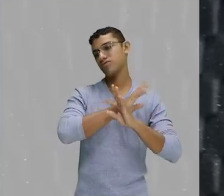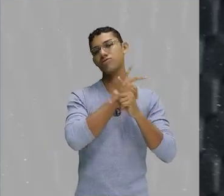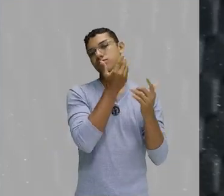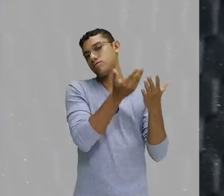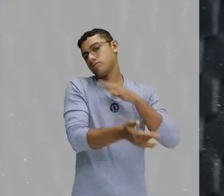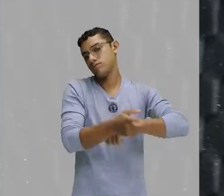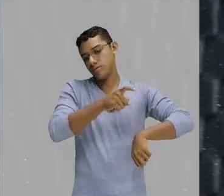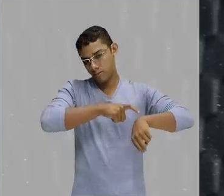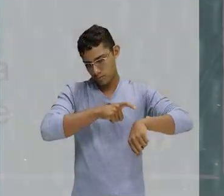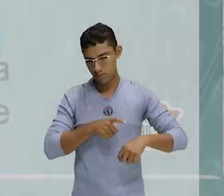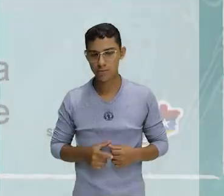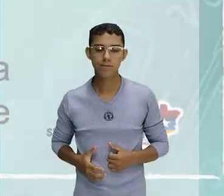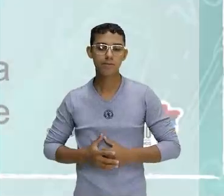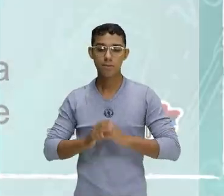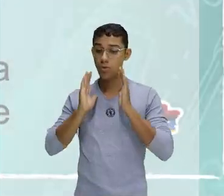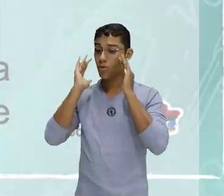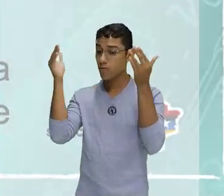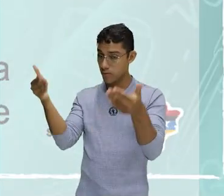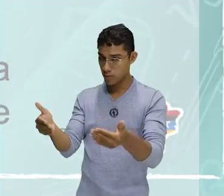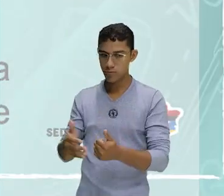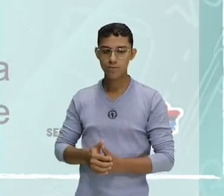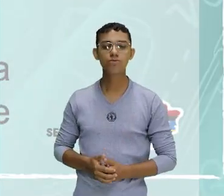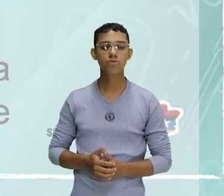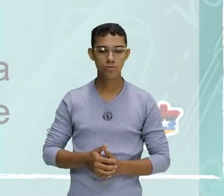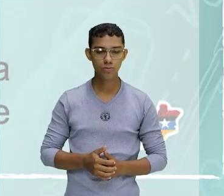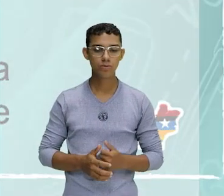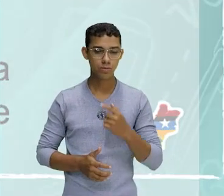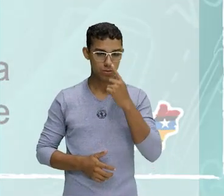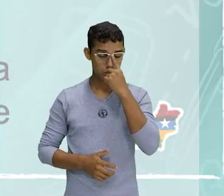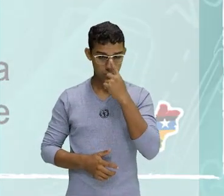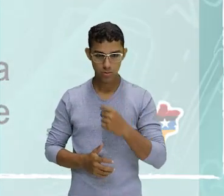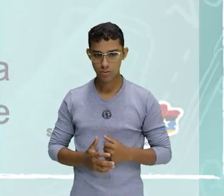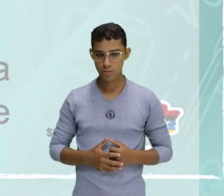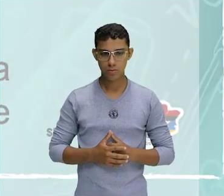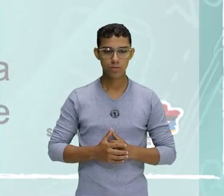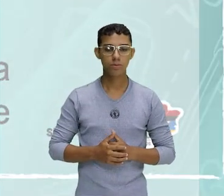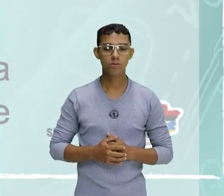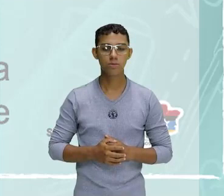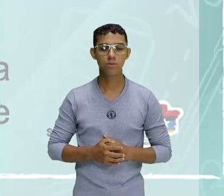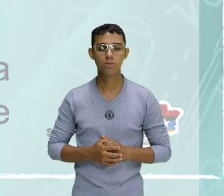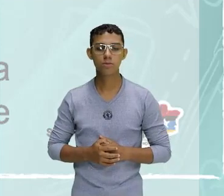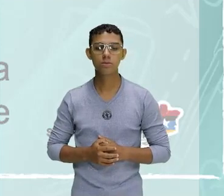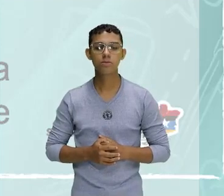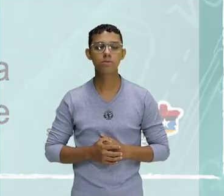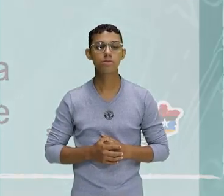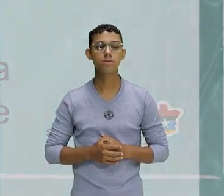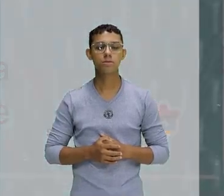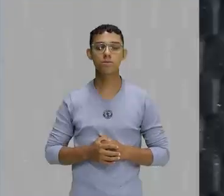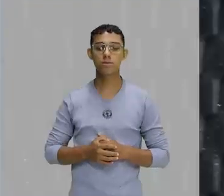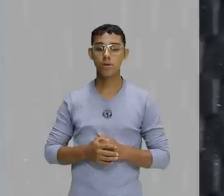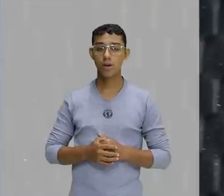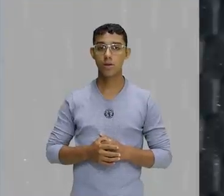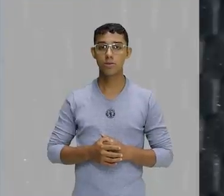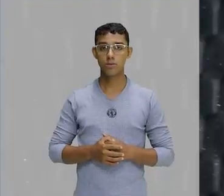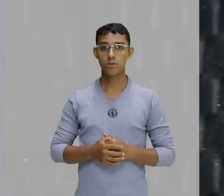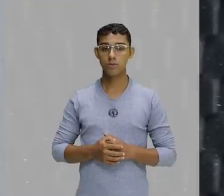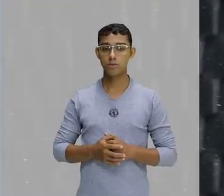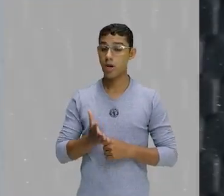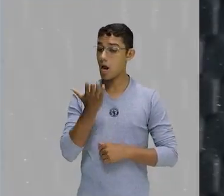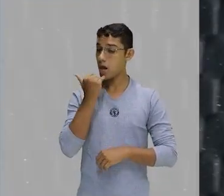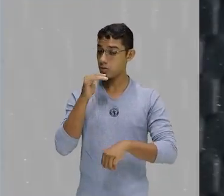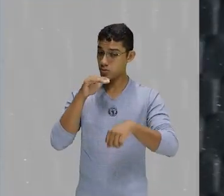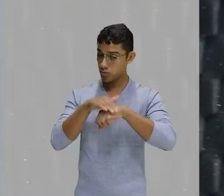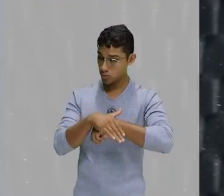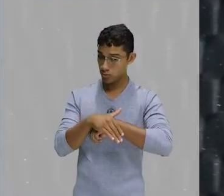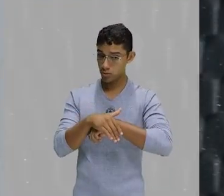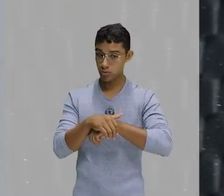Então, foco. Cenar sem mirar la tele ou la compu. Então, você tem que jantar sem estar